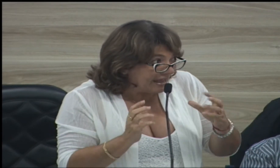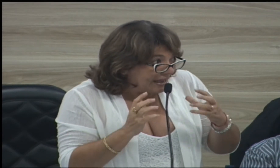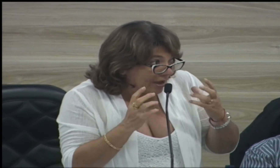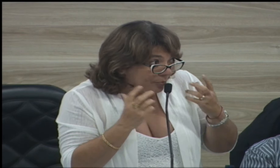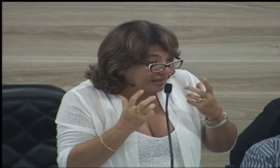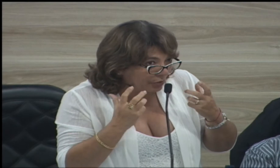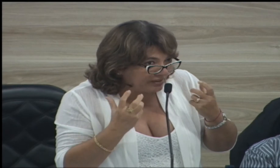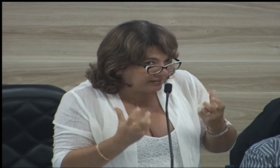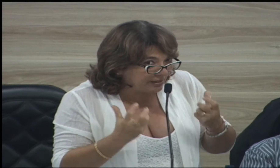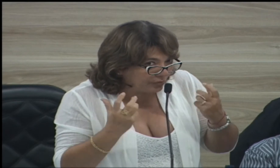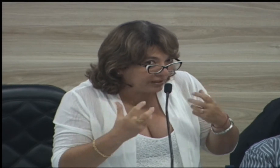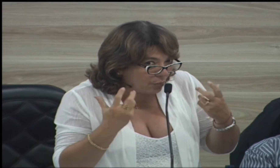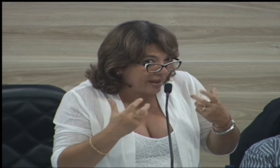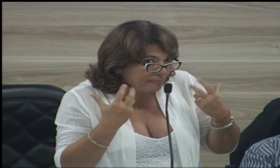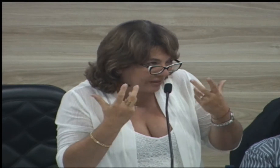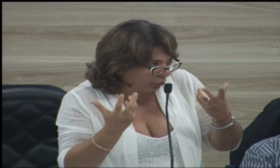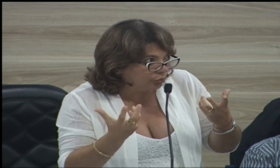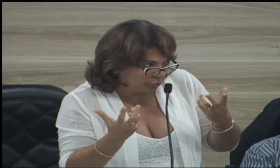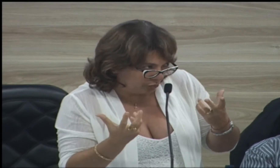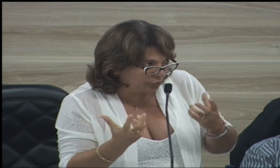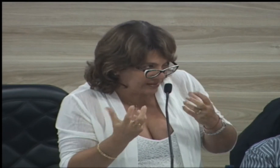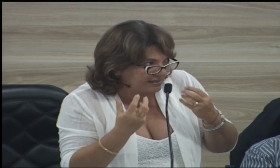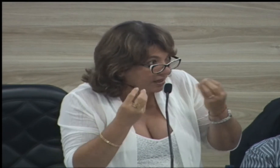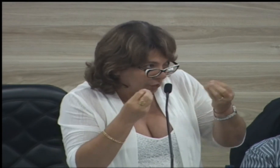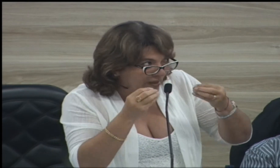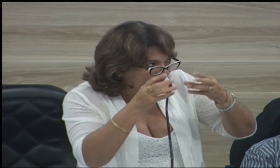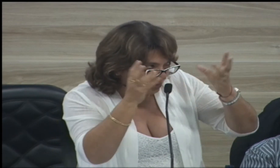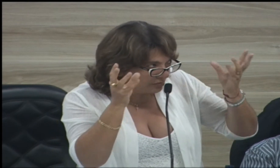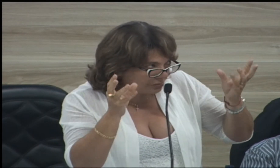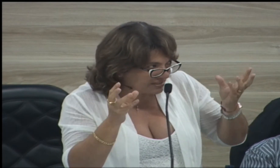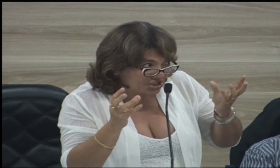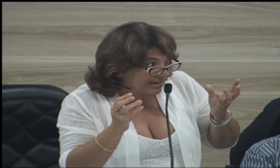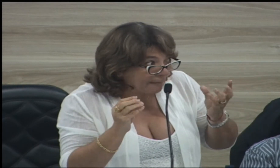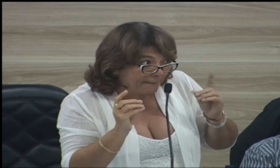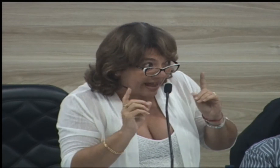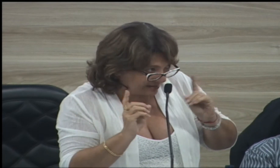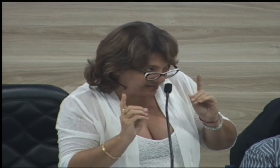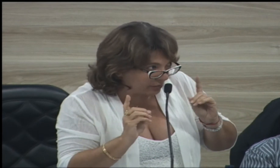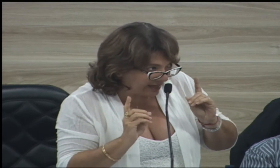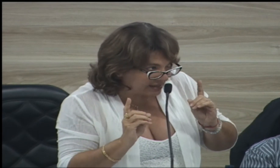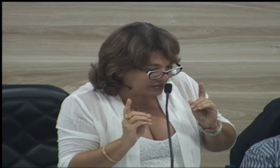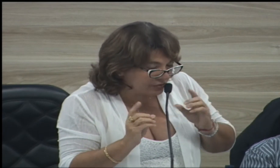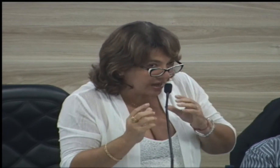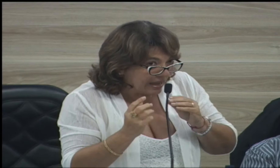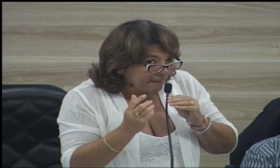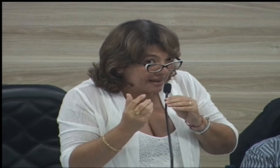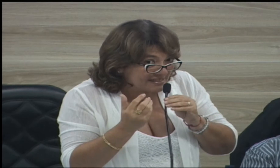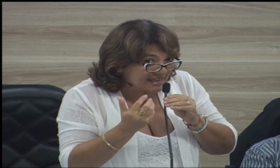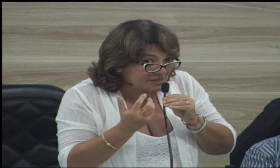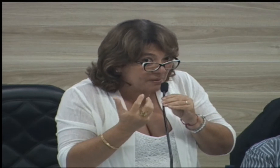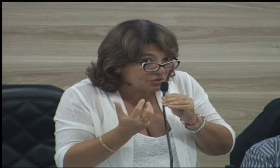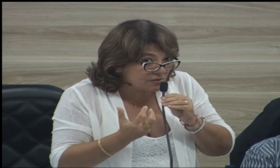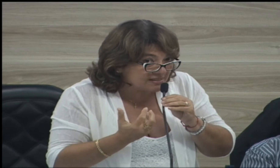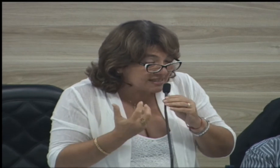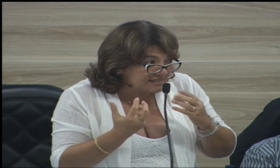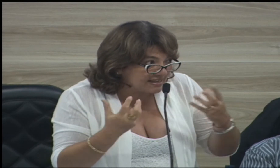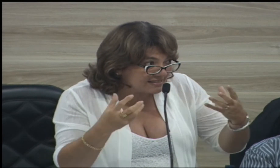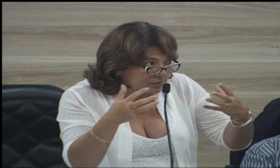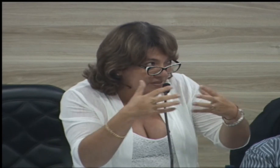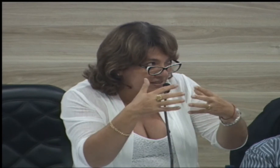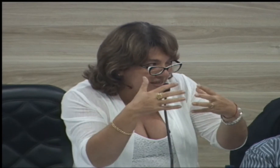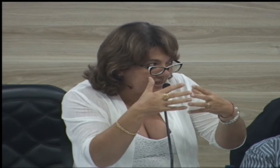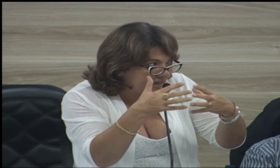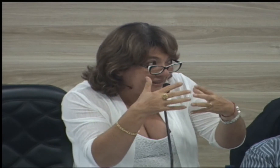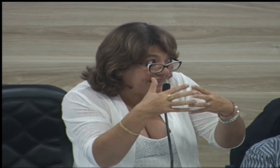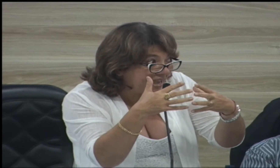né? Realmente eu entendo que não é para todo mundo, assim, não é que não seja capaz, não é isso, mas que as pessoas às vezes elas